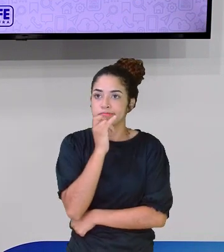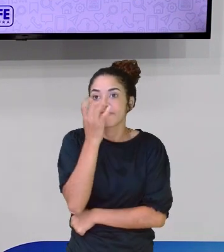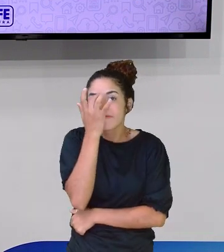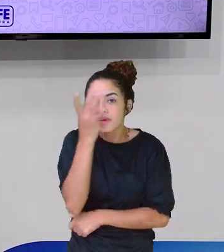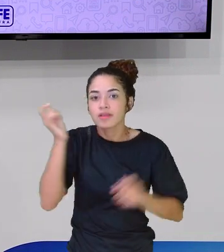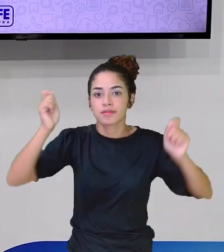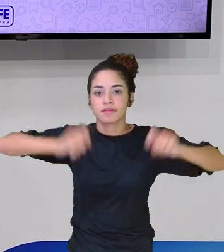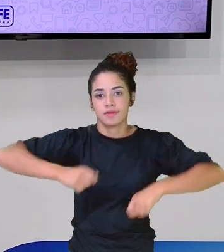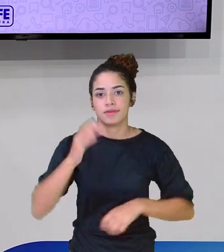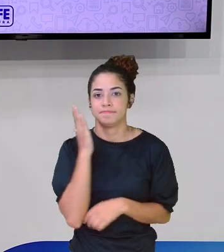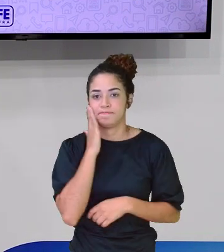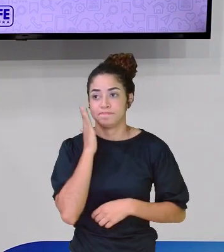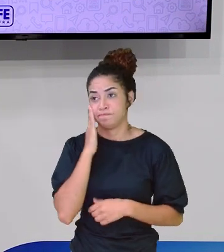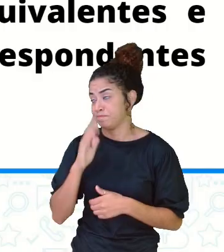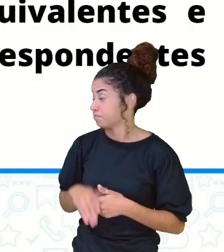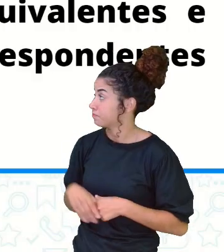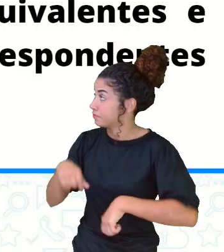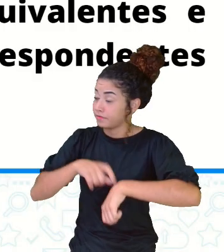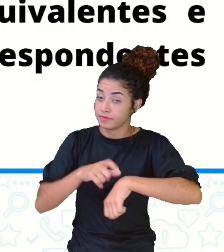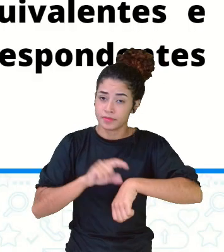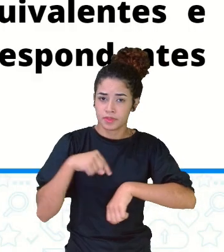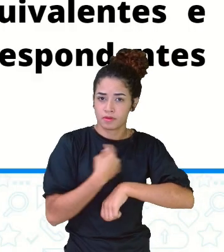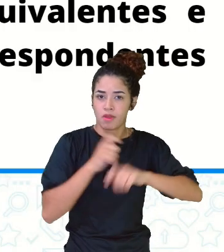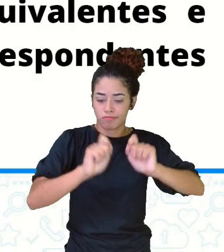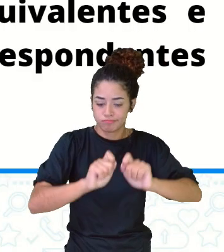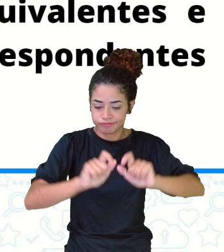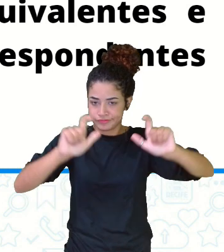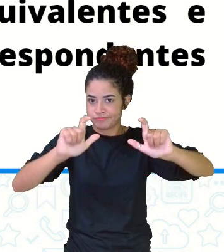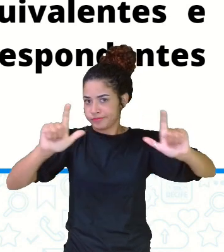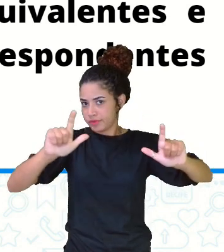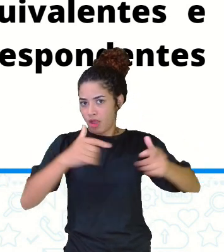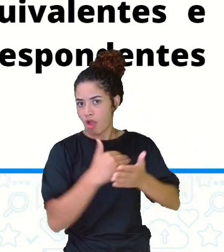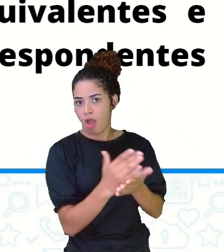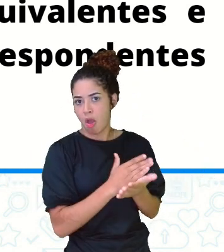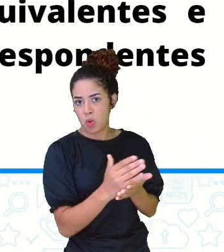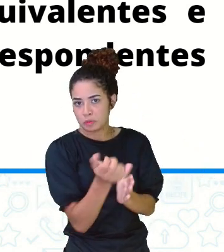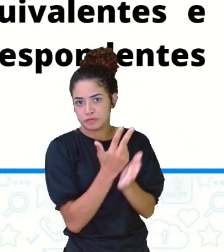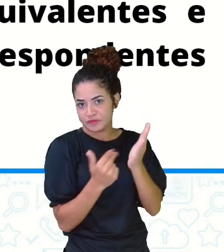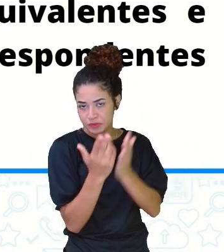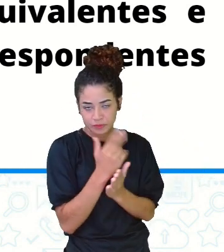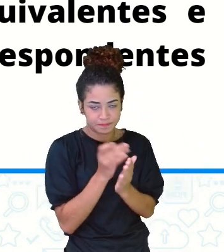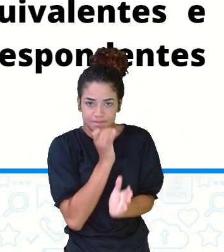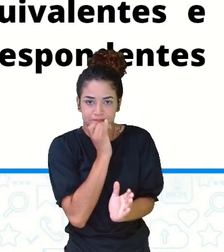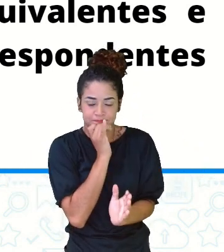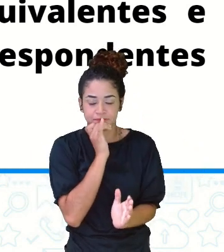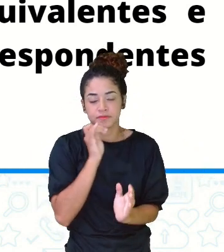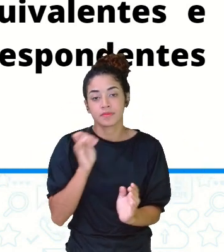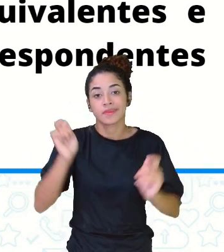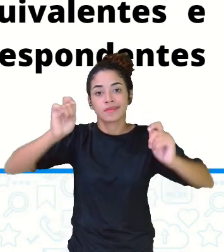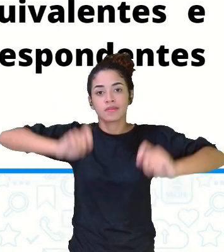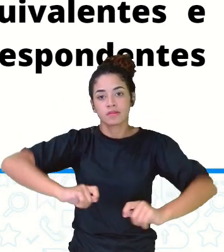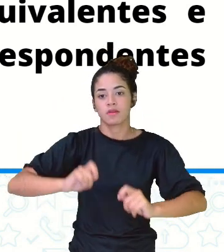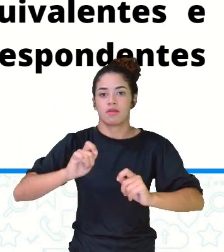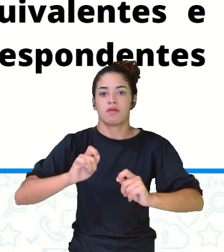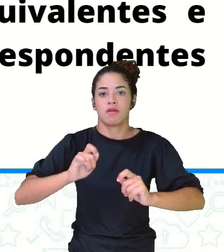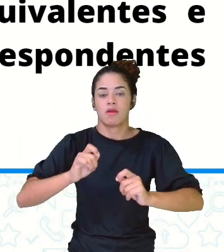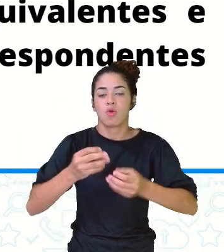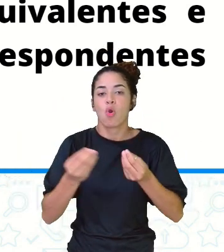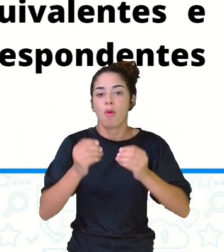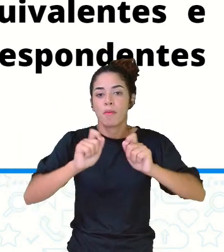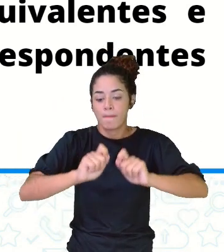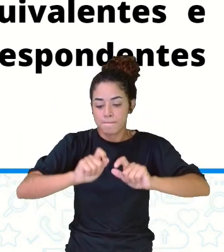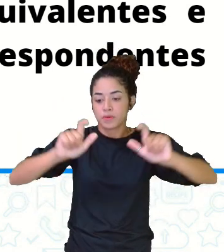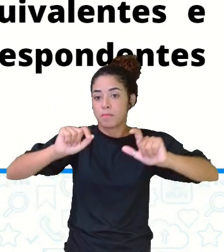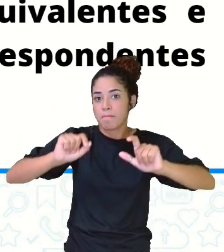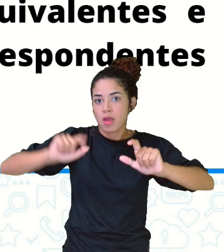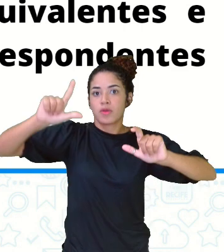vocês. Quando ampliamos alguma coisa, uma figura geométrica, por exemplo, obtemos outra maior, com